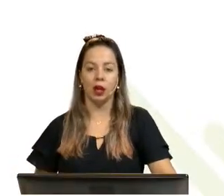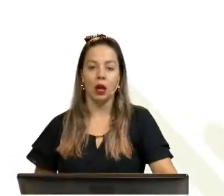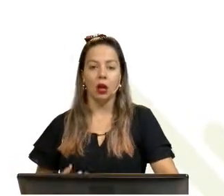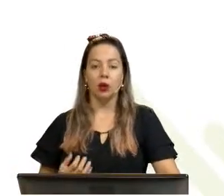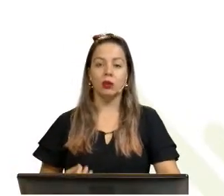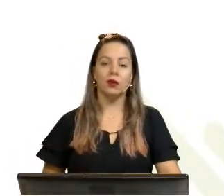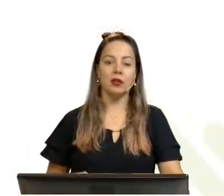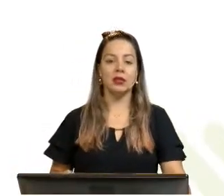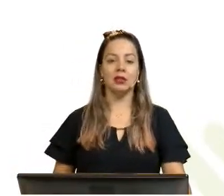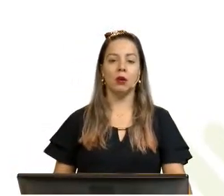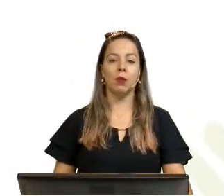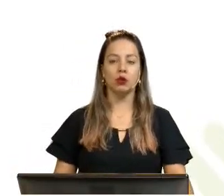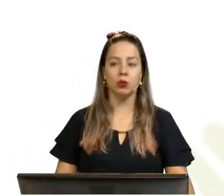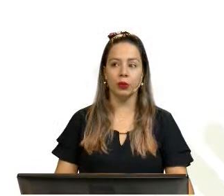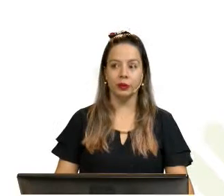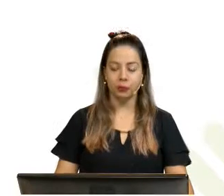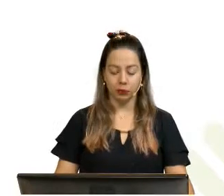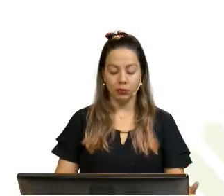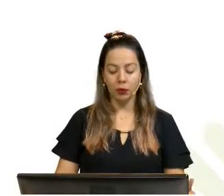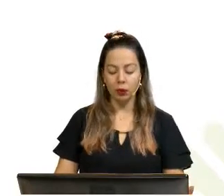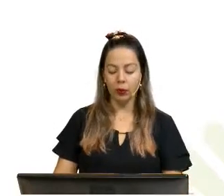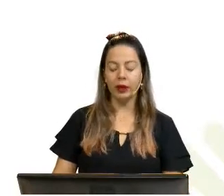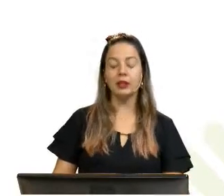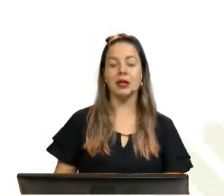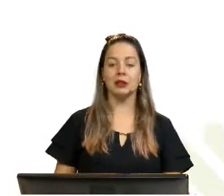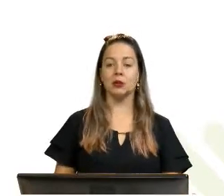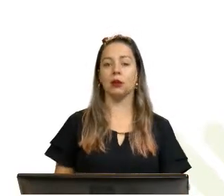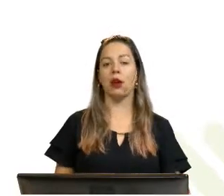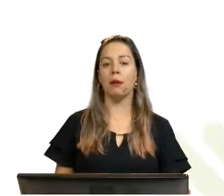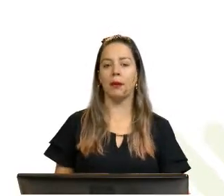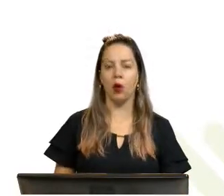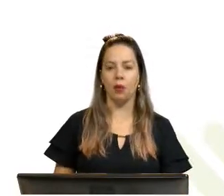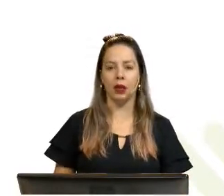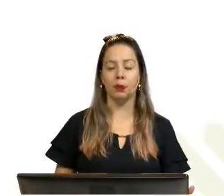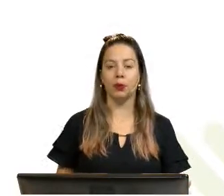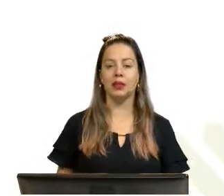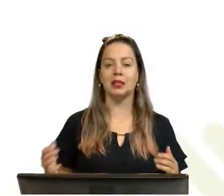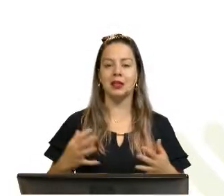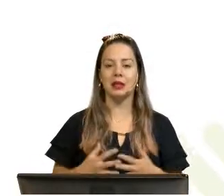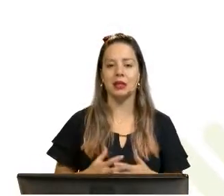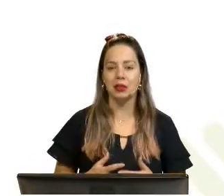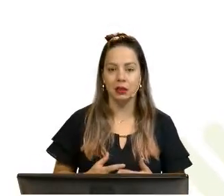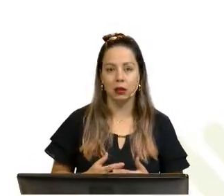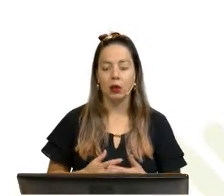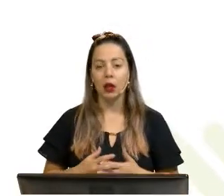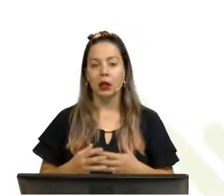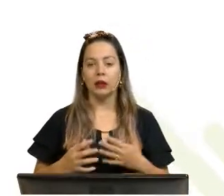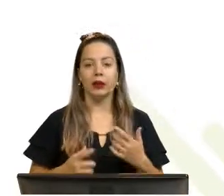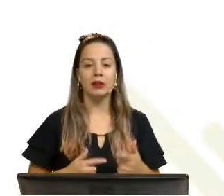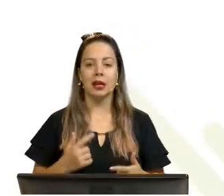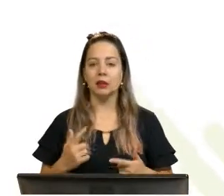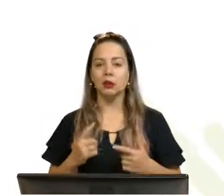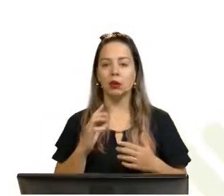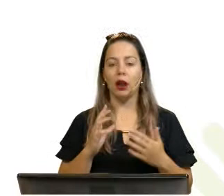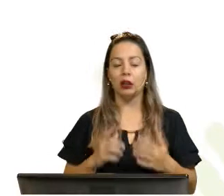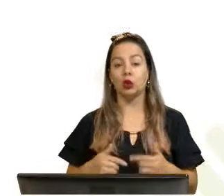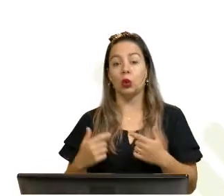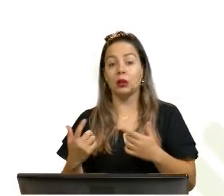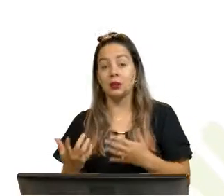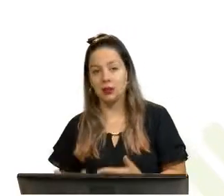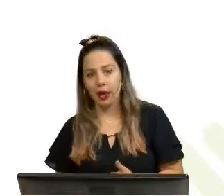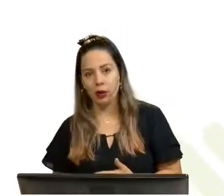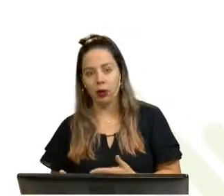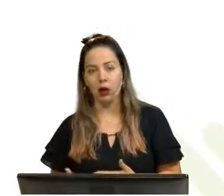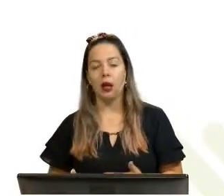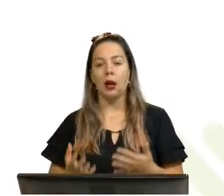porque os vírus eles não possuem uma organização celular próprio e por isso eles necessitam da organização celular de